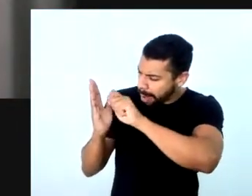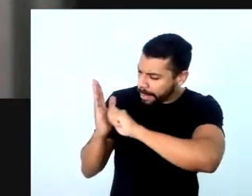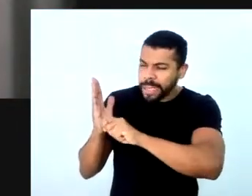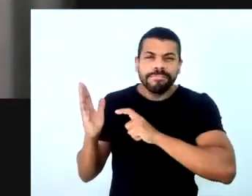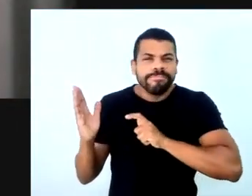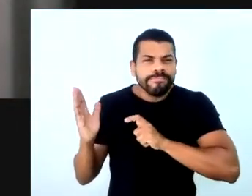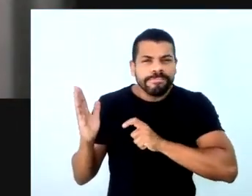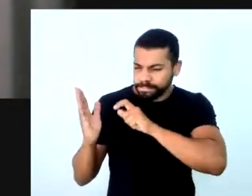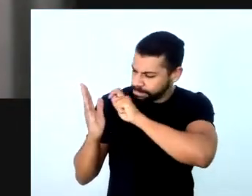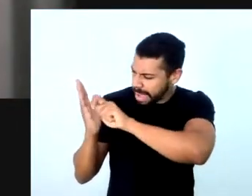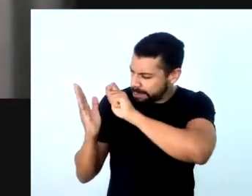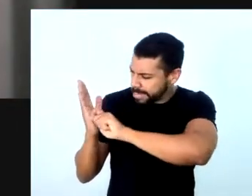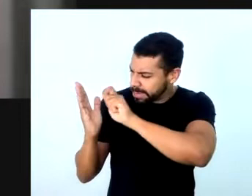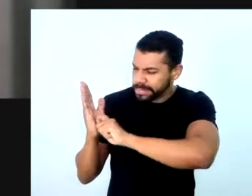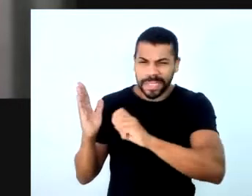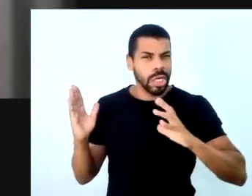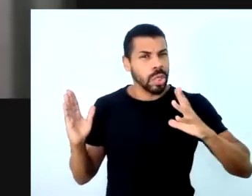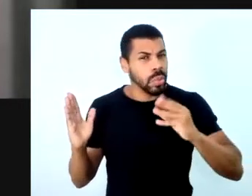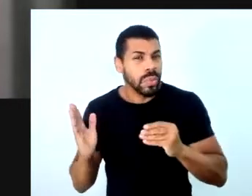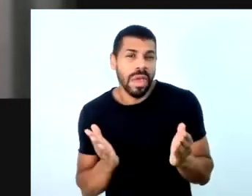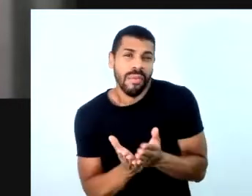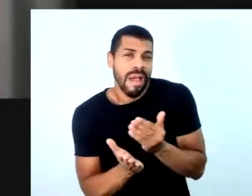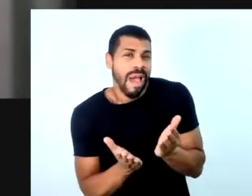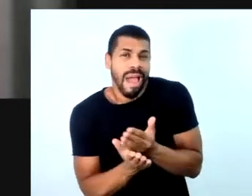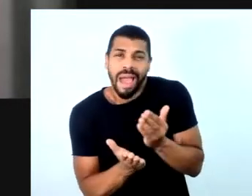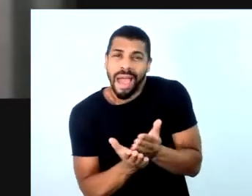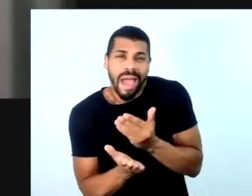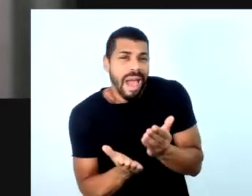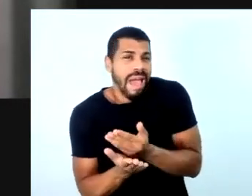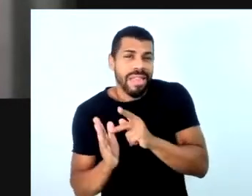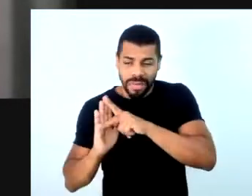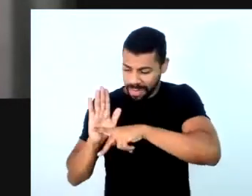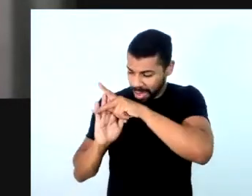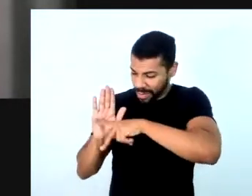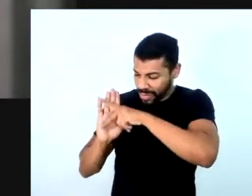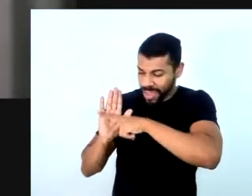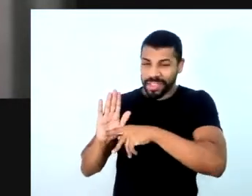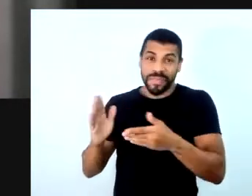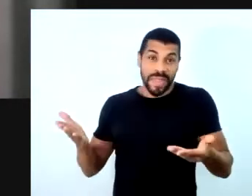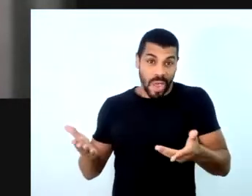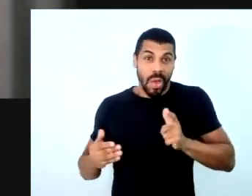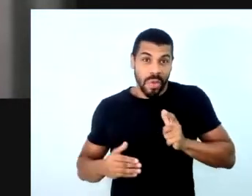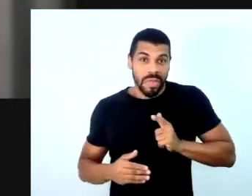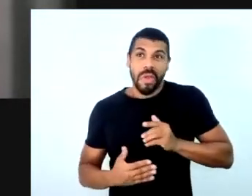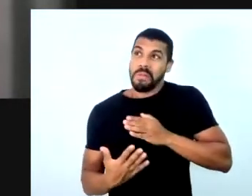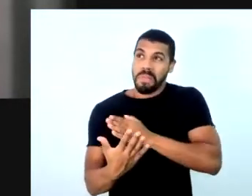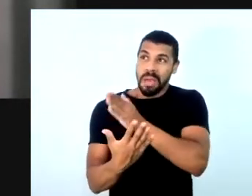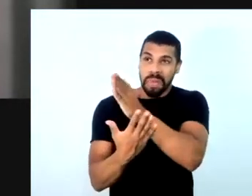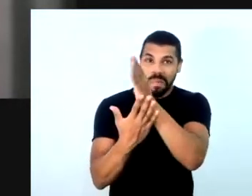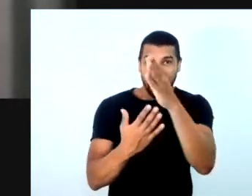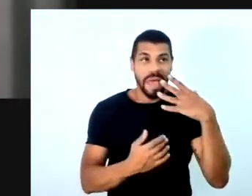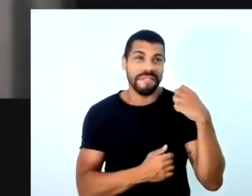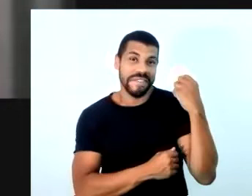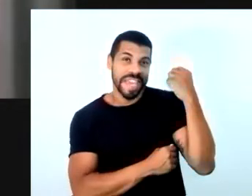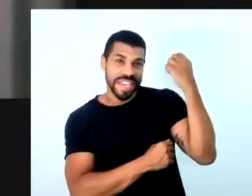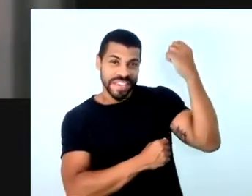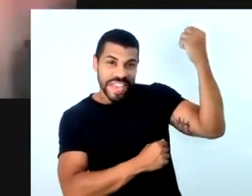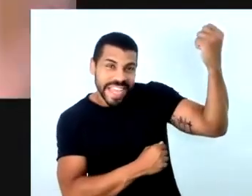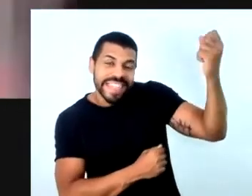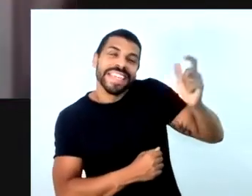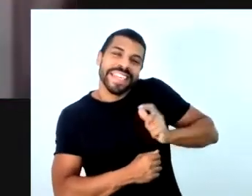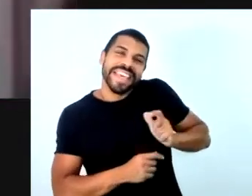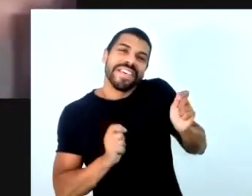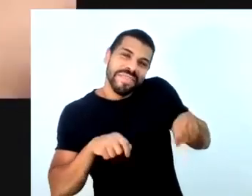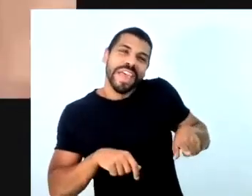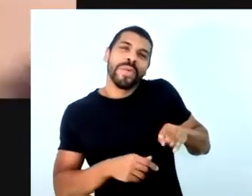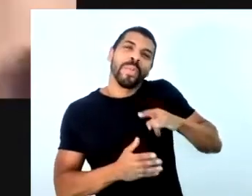material e anotando. Eu anoto muitas coisas, eu tenho tudo muito anotado, eu tenho um caderno para cada projeto. Agora que eu estou viajando